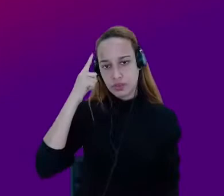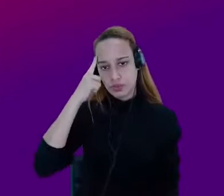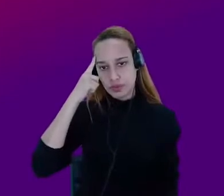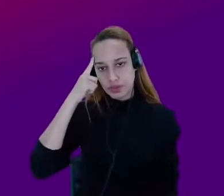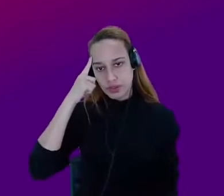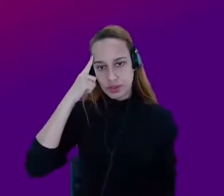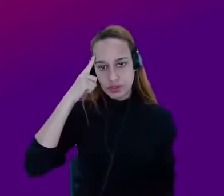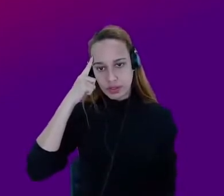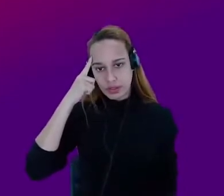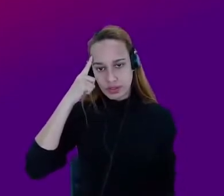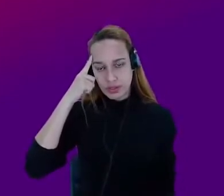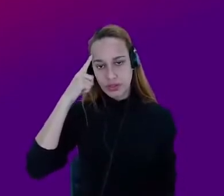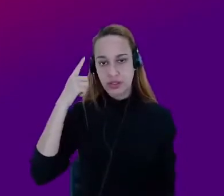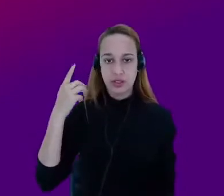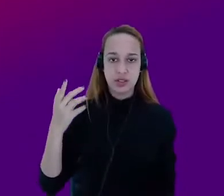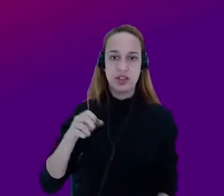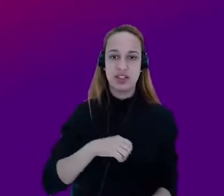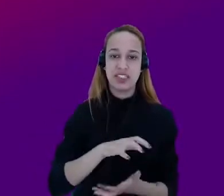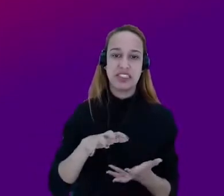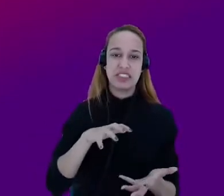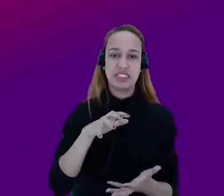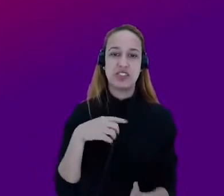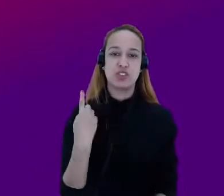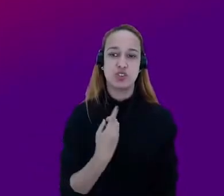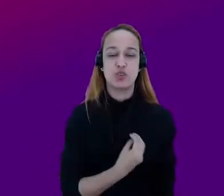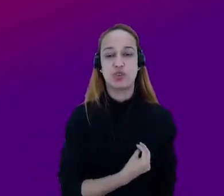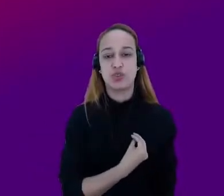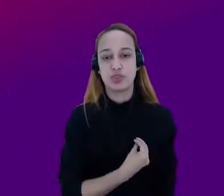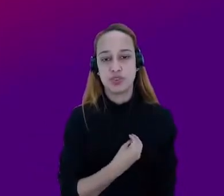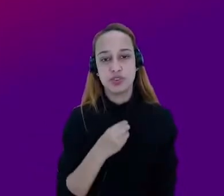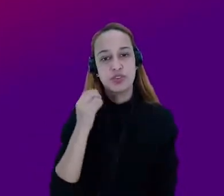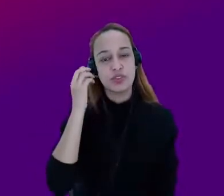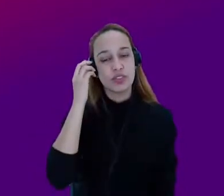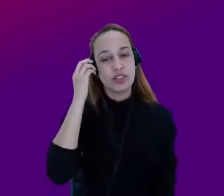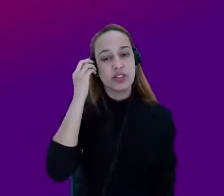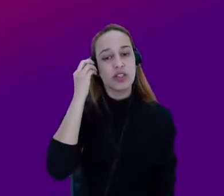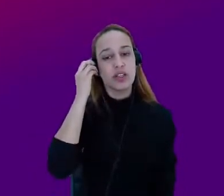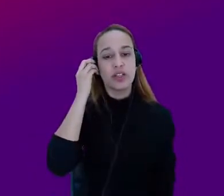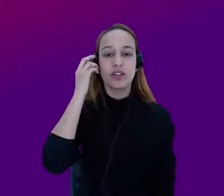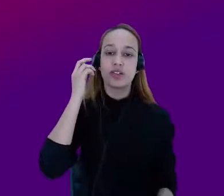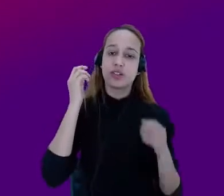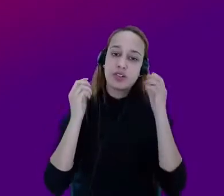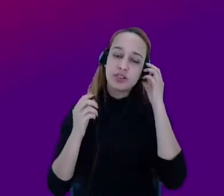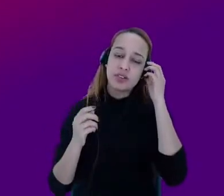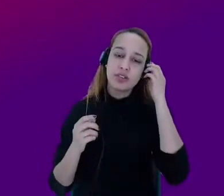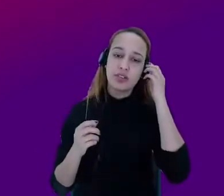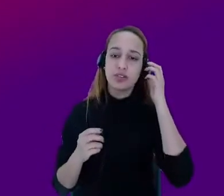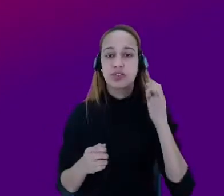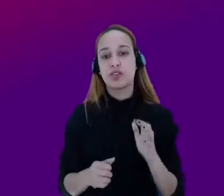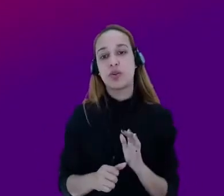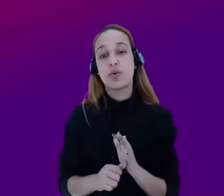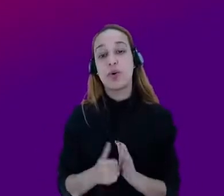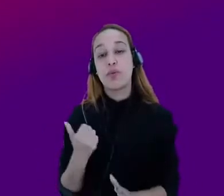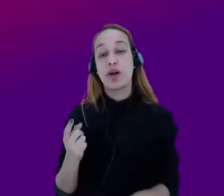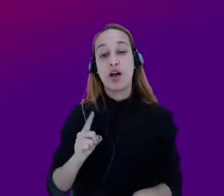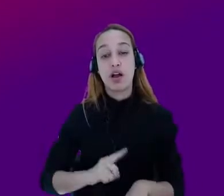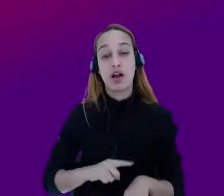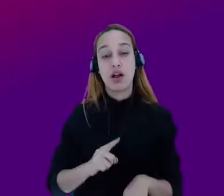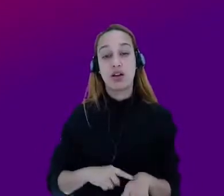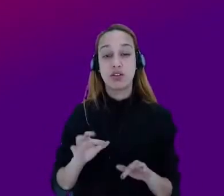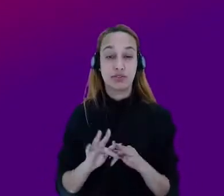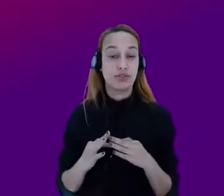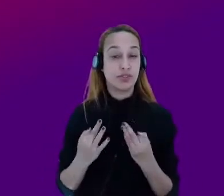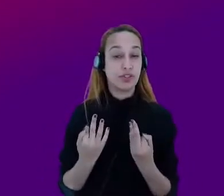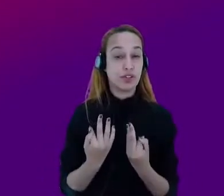uma crise como a que nós vivemos, onde entra o seguro aí? No primeiro momento, numa família